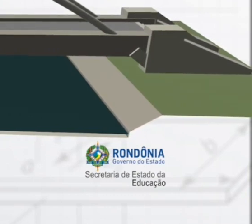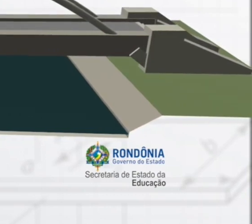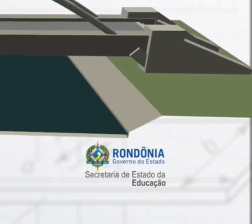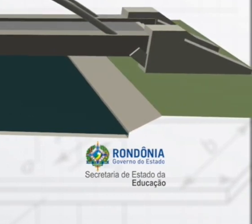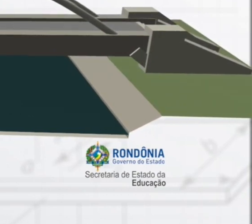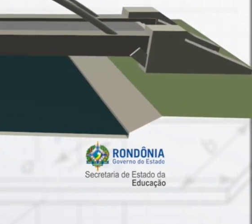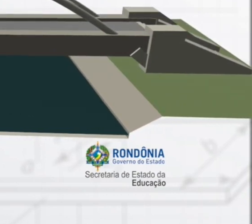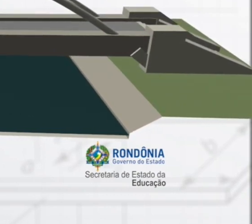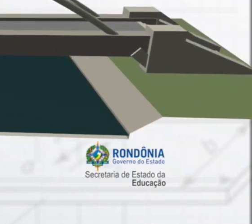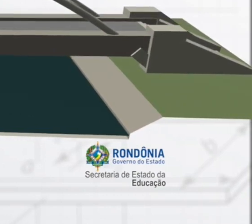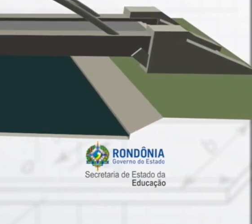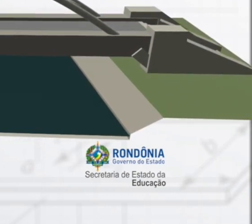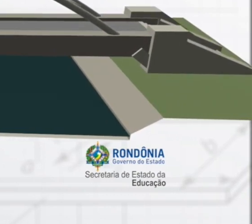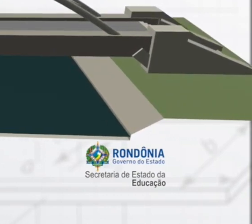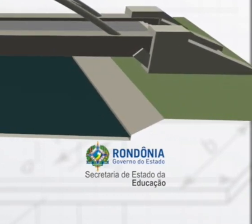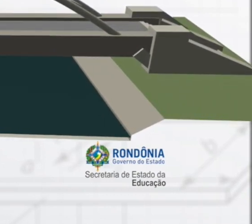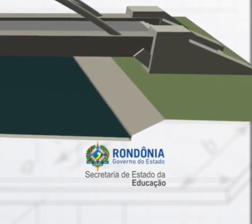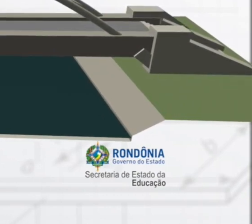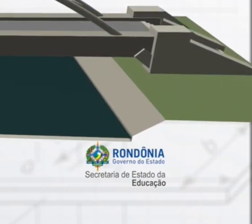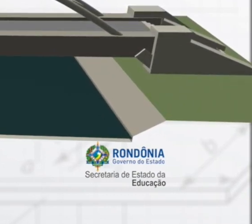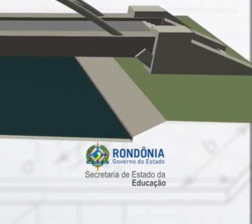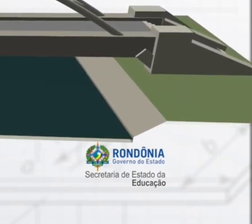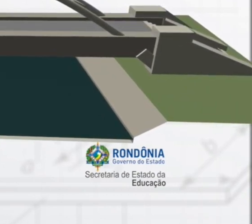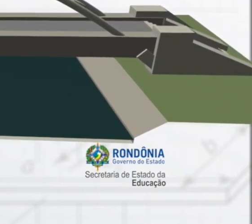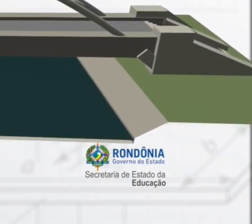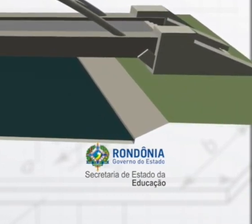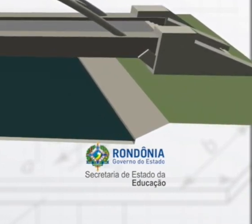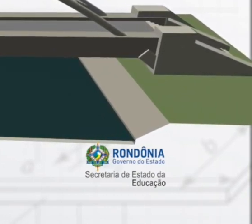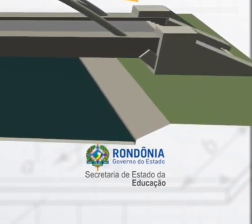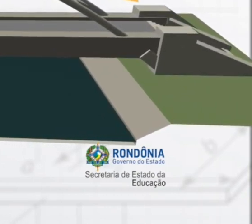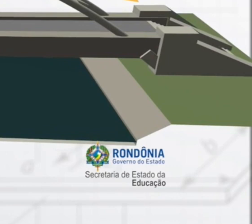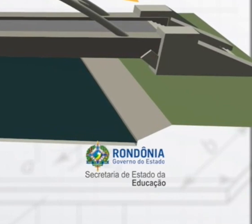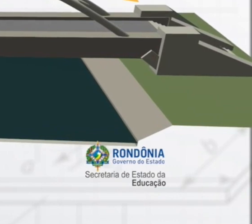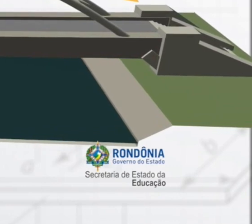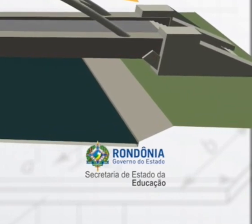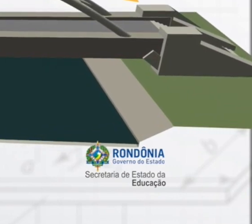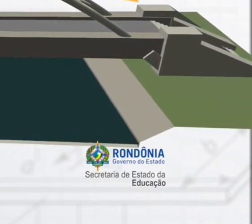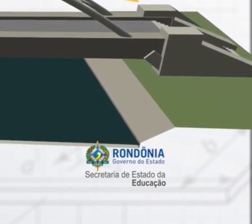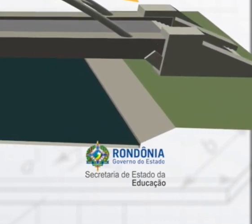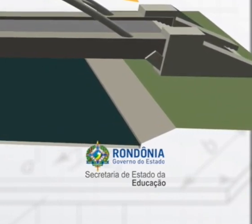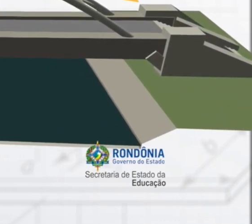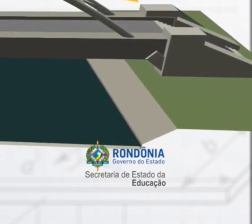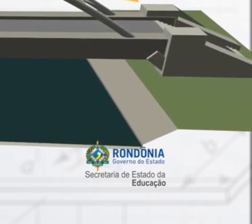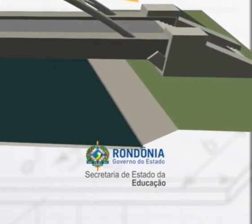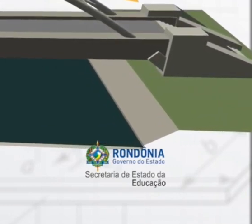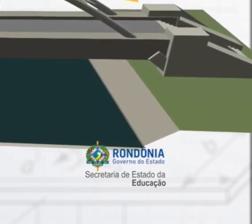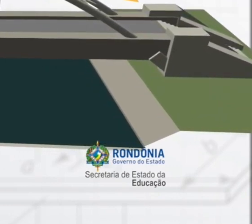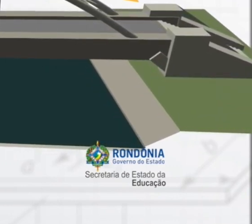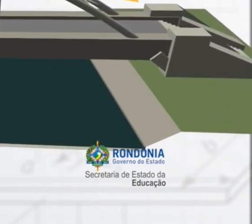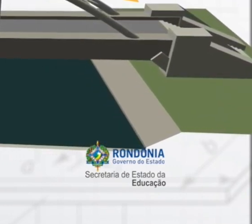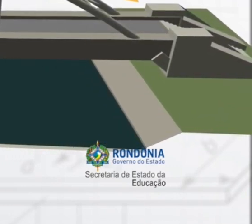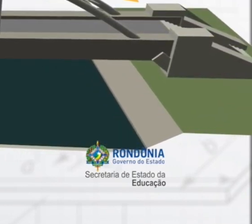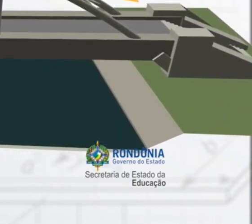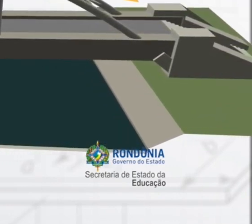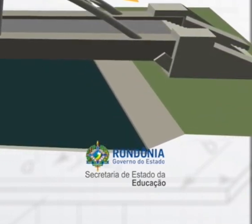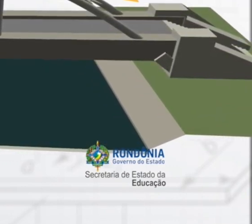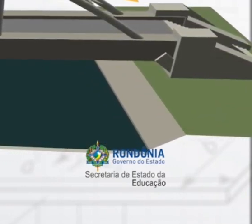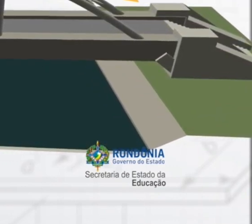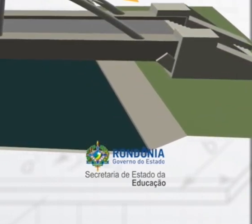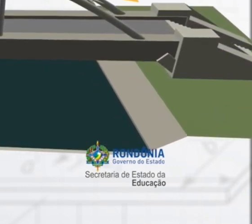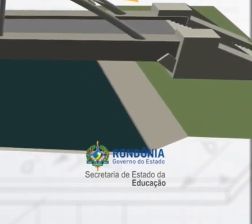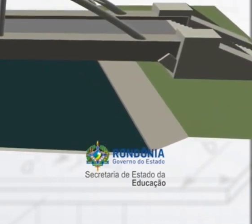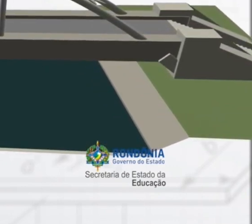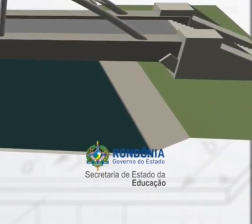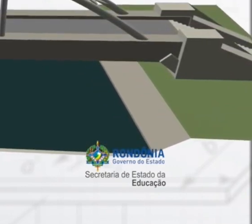seus conhecimentos de geometria plana, já calculou que o raio do arco de circunferência projetado pelo arquiteto é de 20 metros.